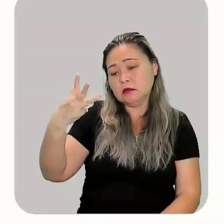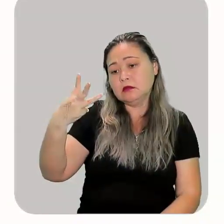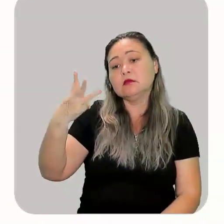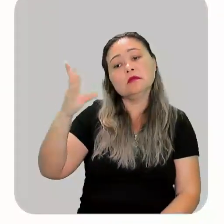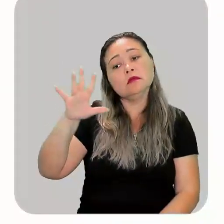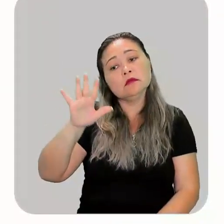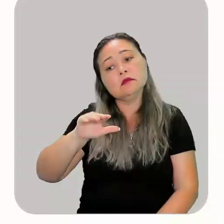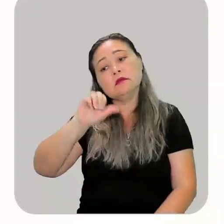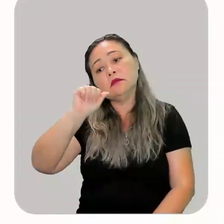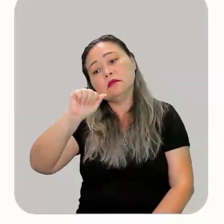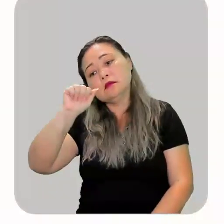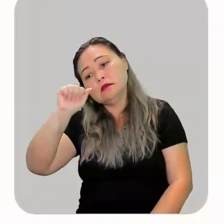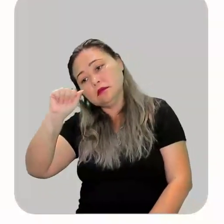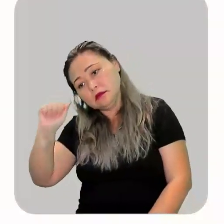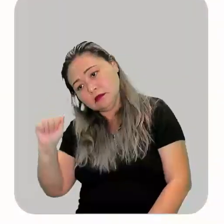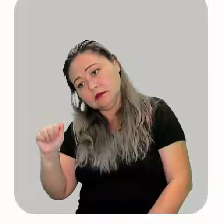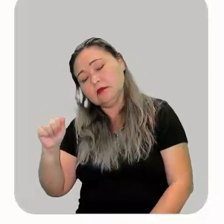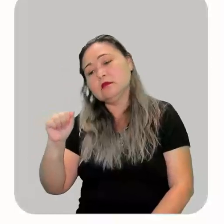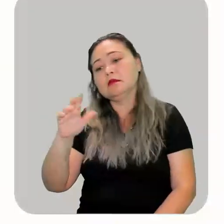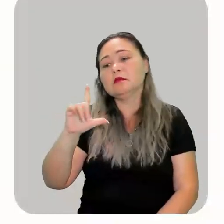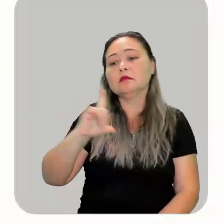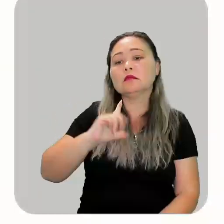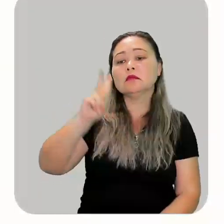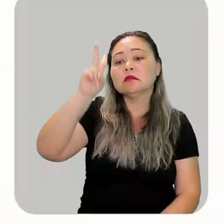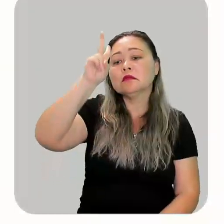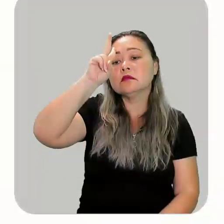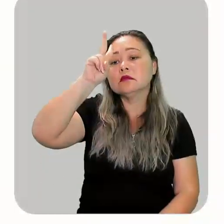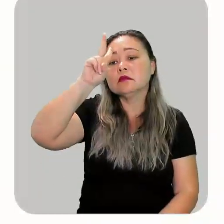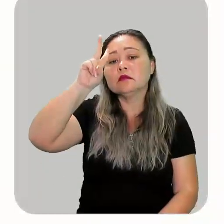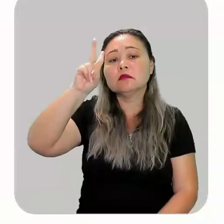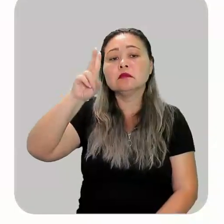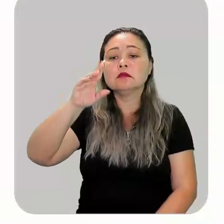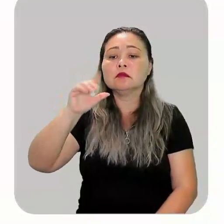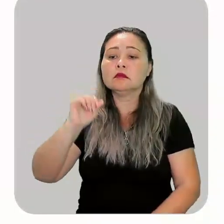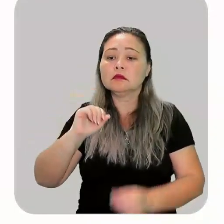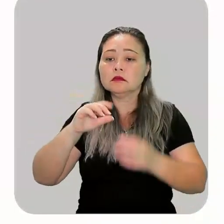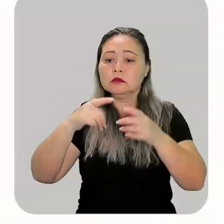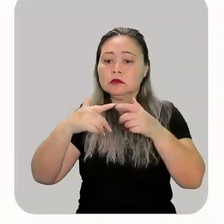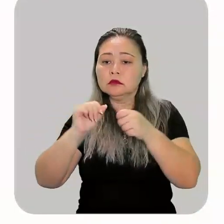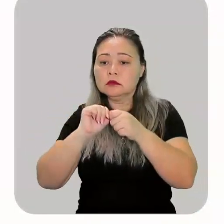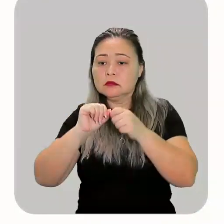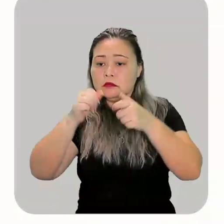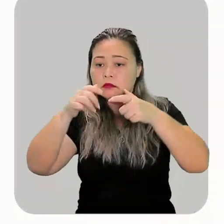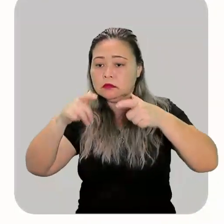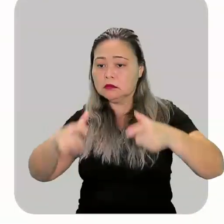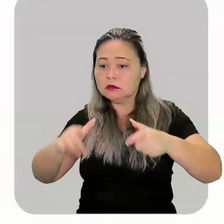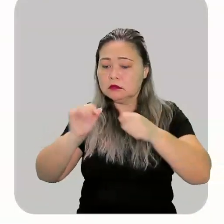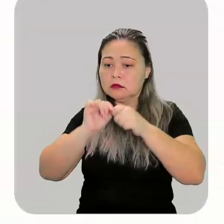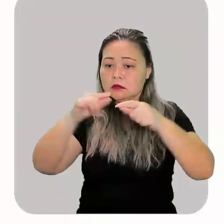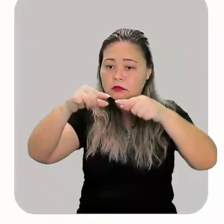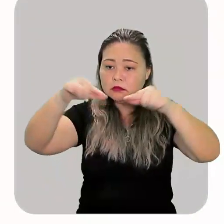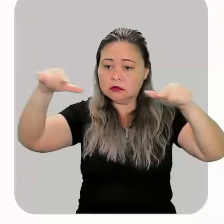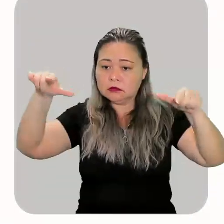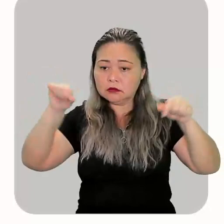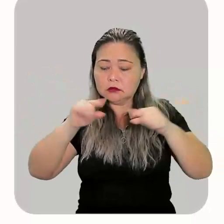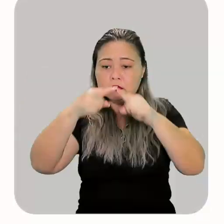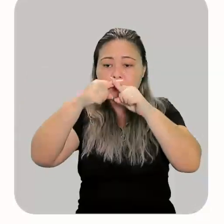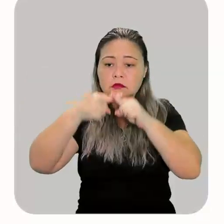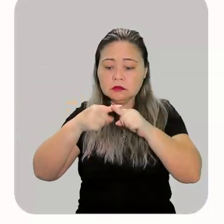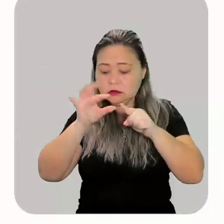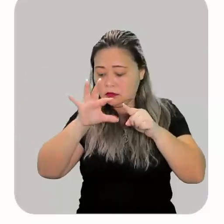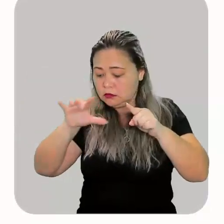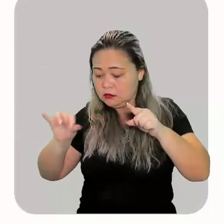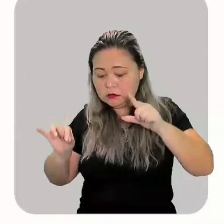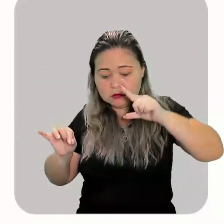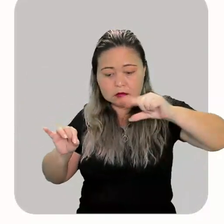vezes A isso, vezes A. A vezes A vezes A, né? É só lembrar que no prisma, né, no cubo e no paralelepípedo, é o produto entre as